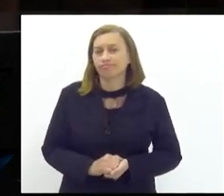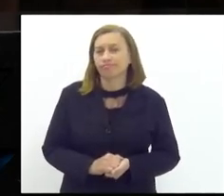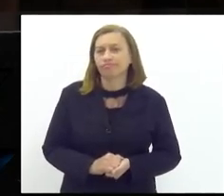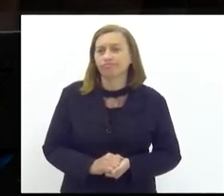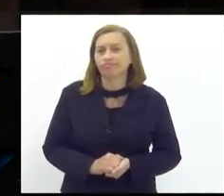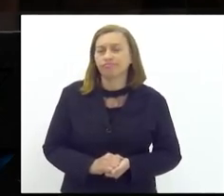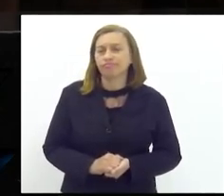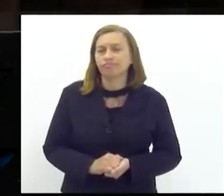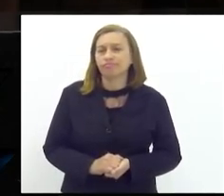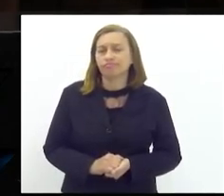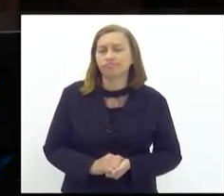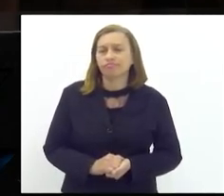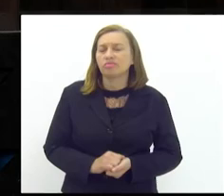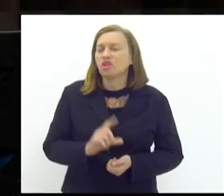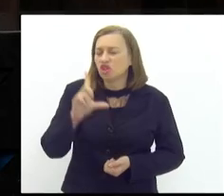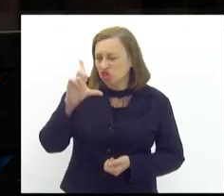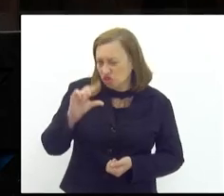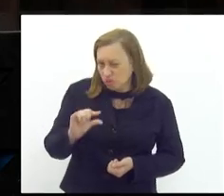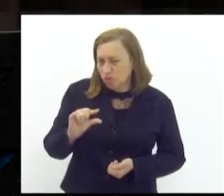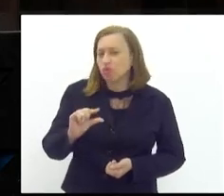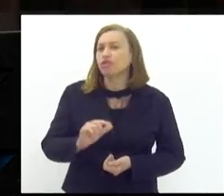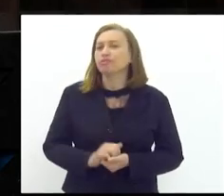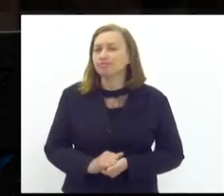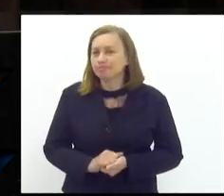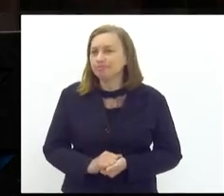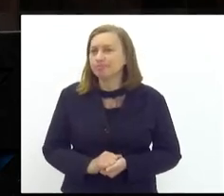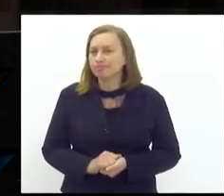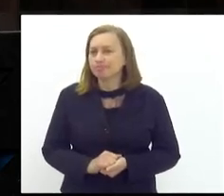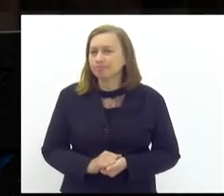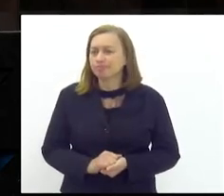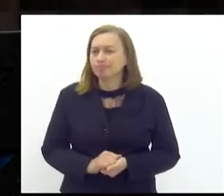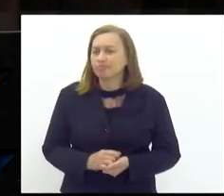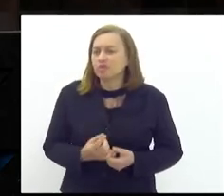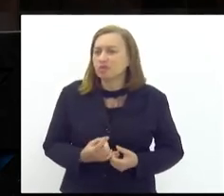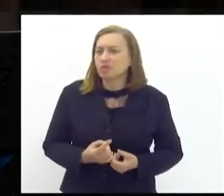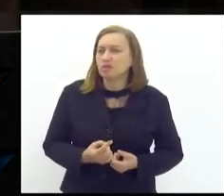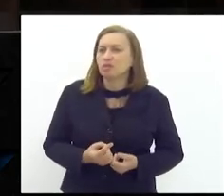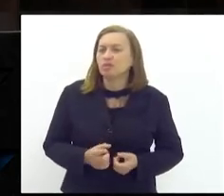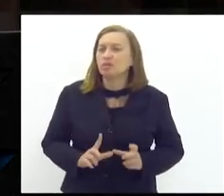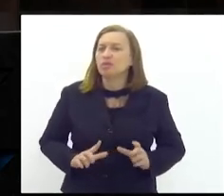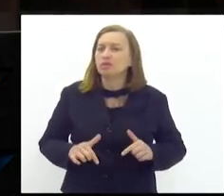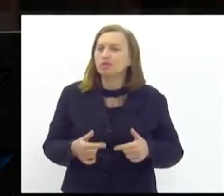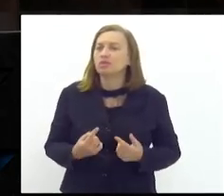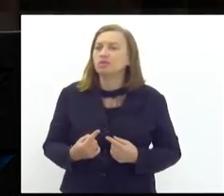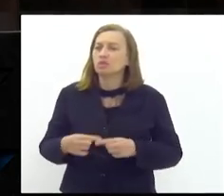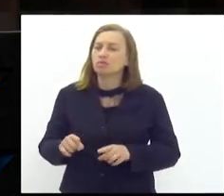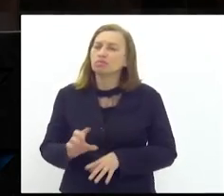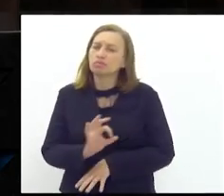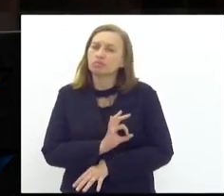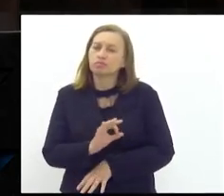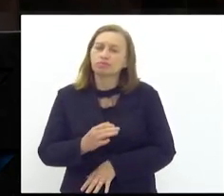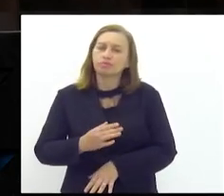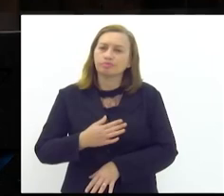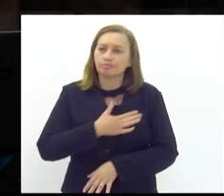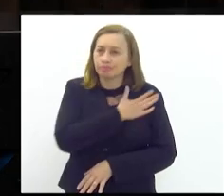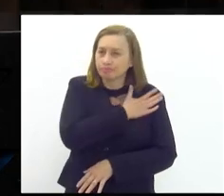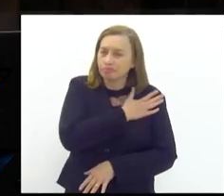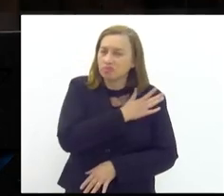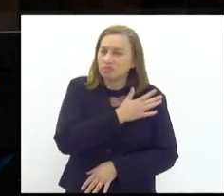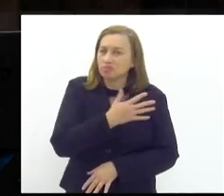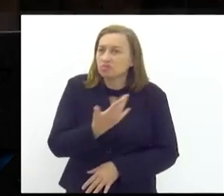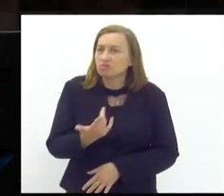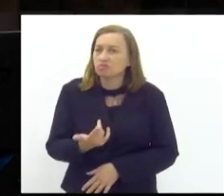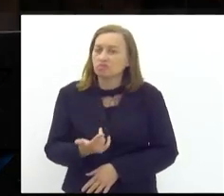exatamente diminuir as ações de combate da polícia militar e não